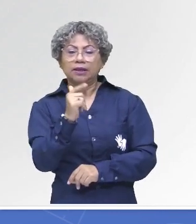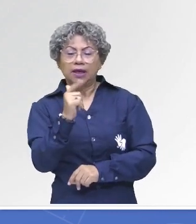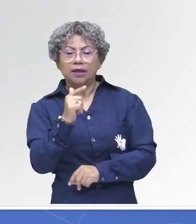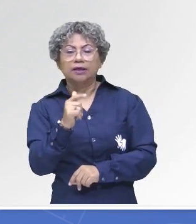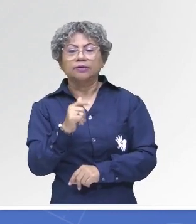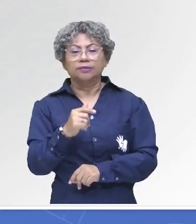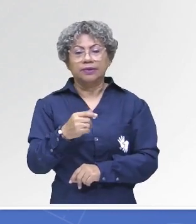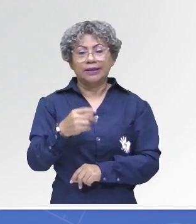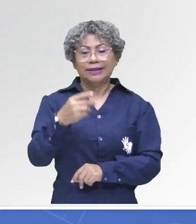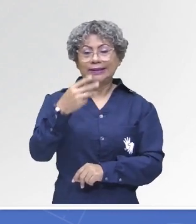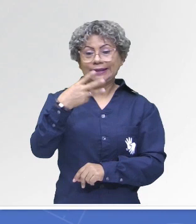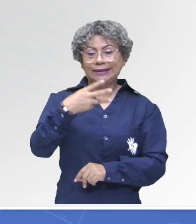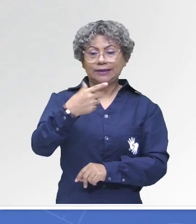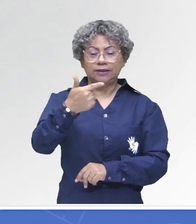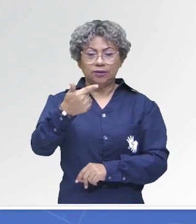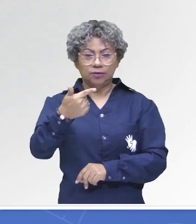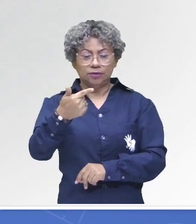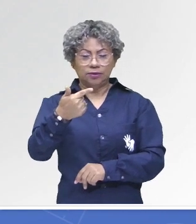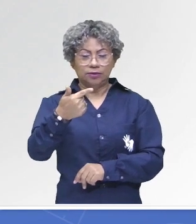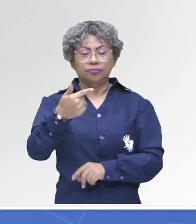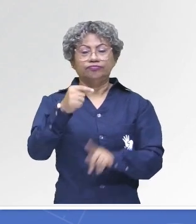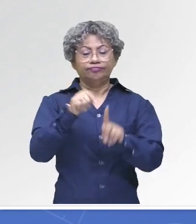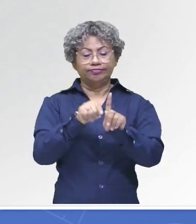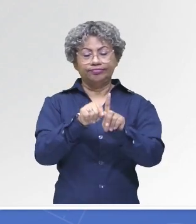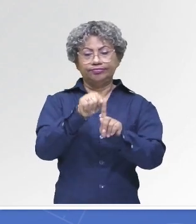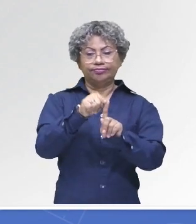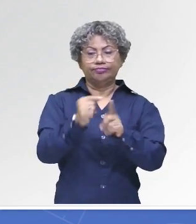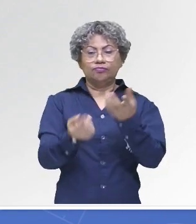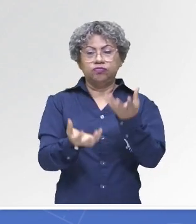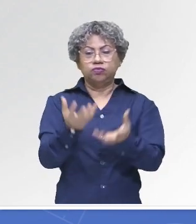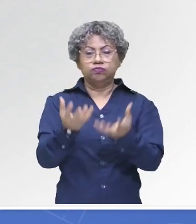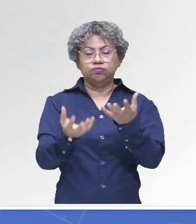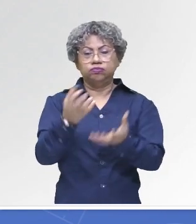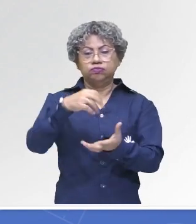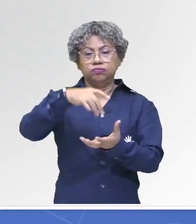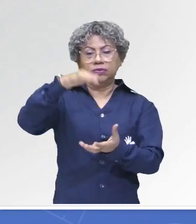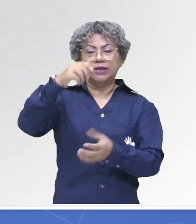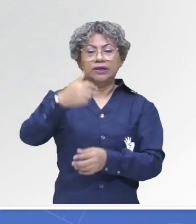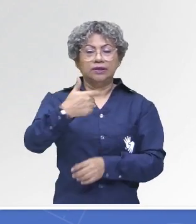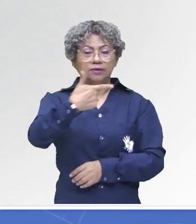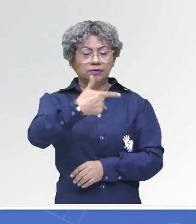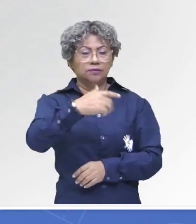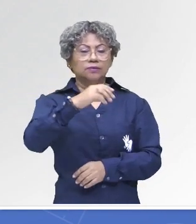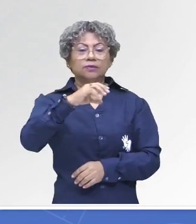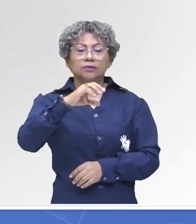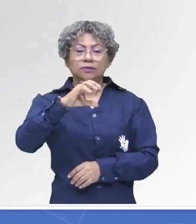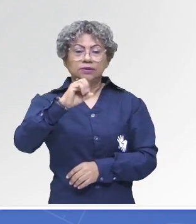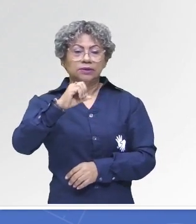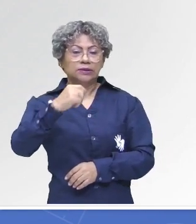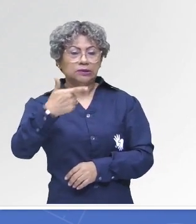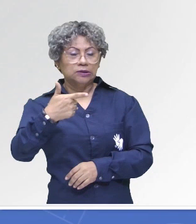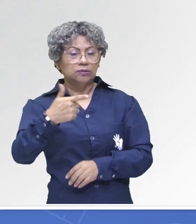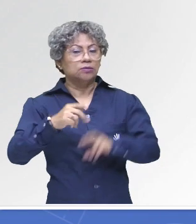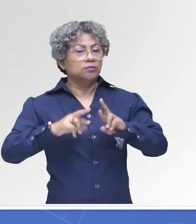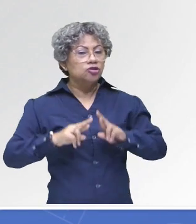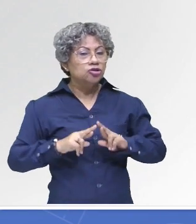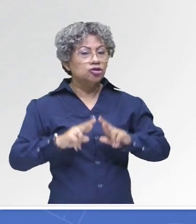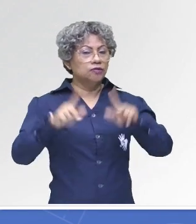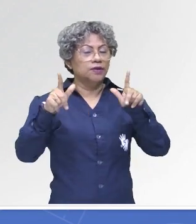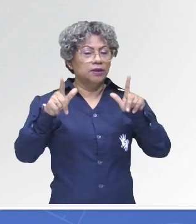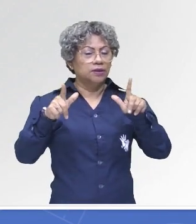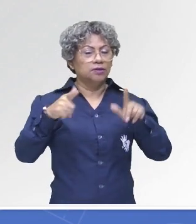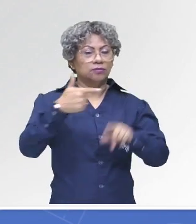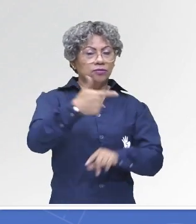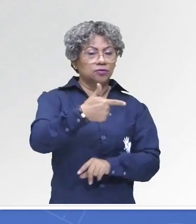32 graus e o ponto de ebulição da água é 212 graus. Veja que os valores já são diferentes, não